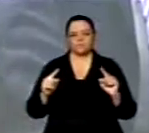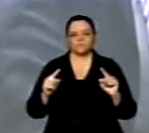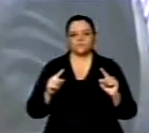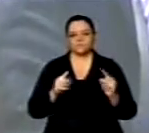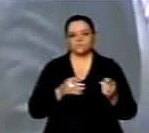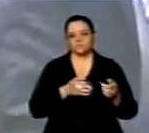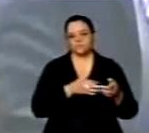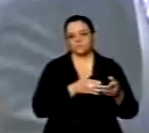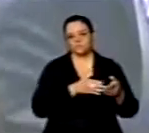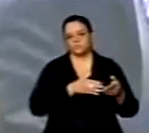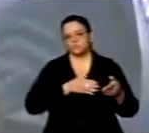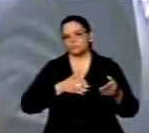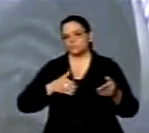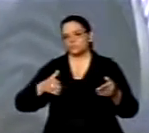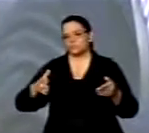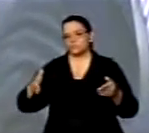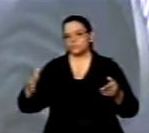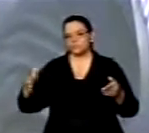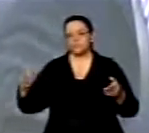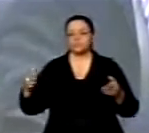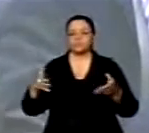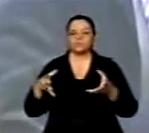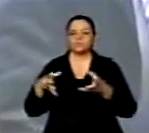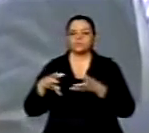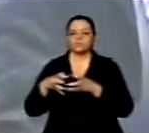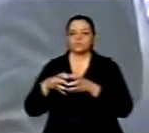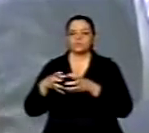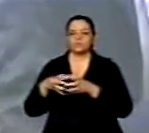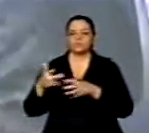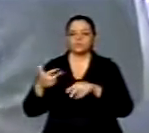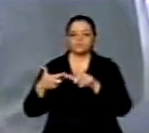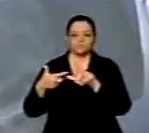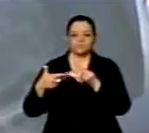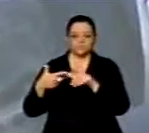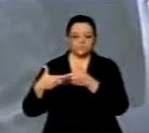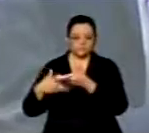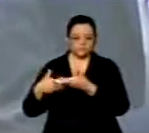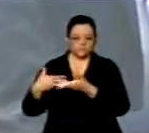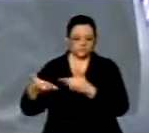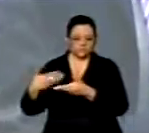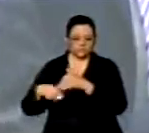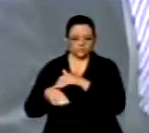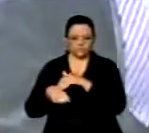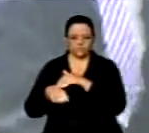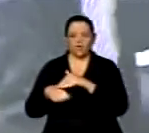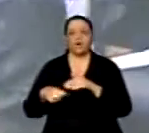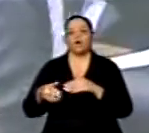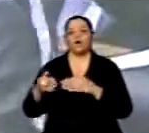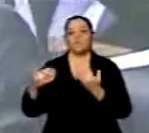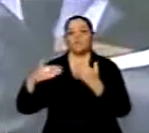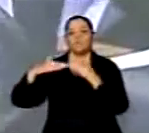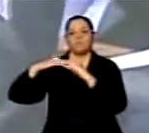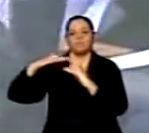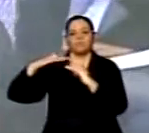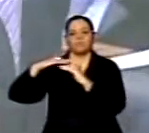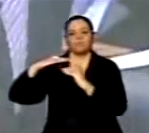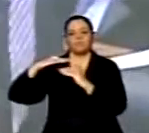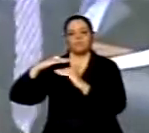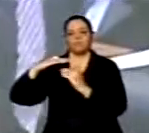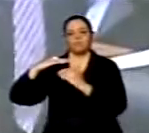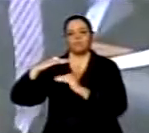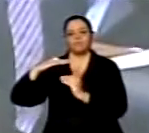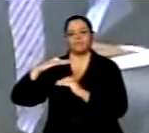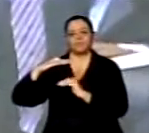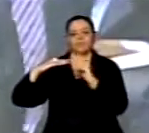desse processo de construção legislativa, foi se colocando vários negócios, vários interesses financeiros